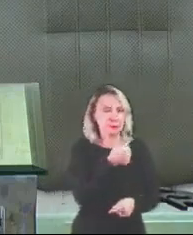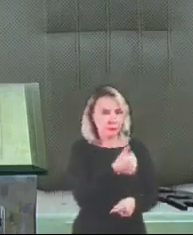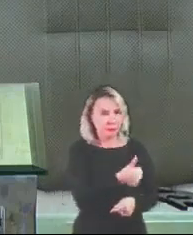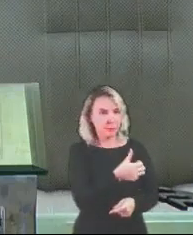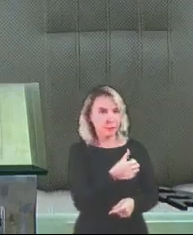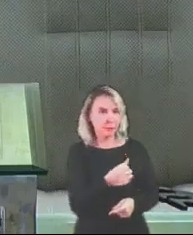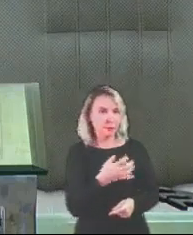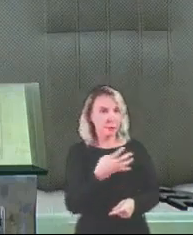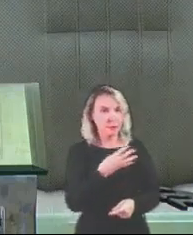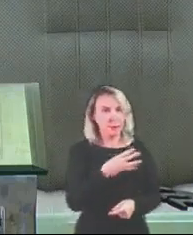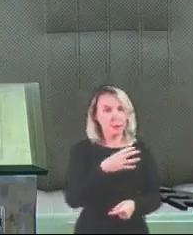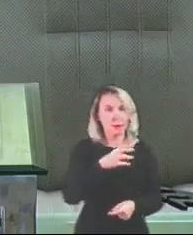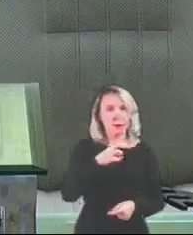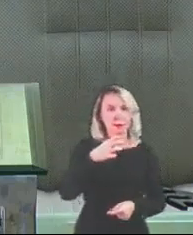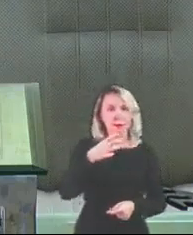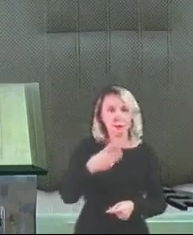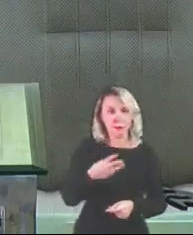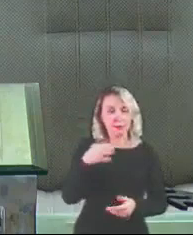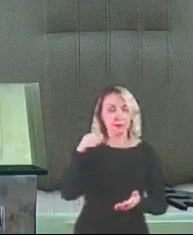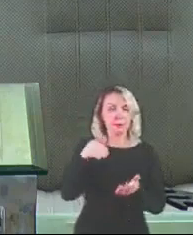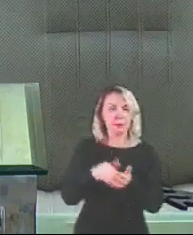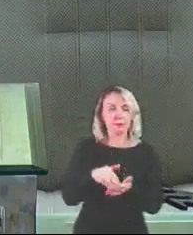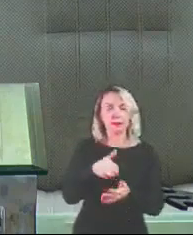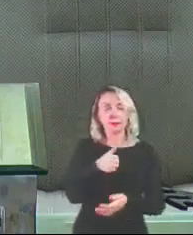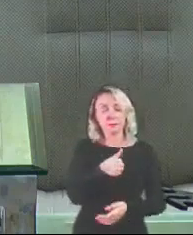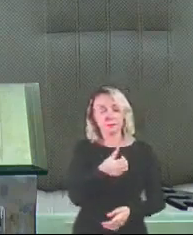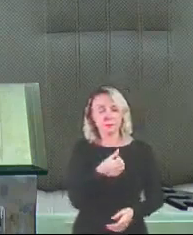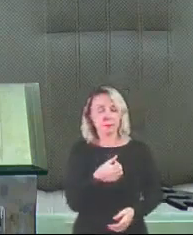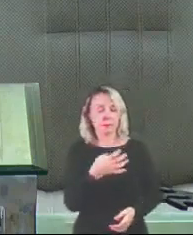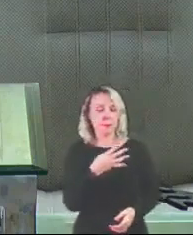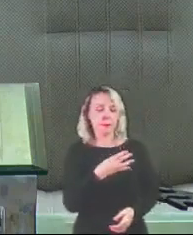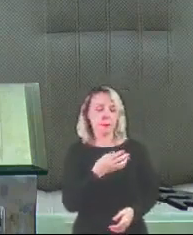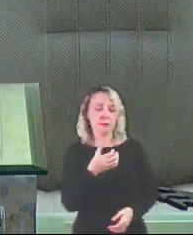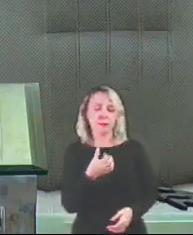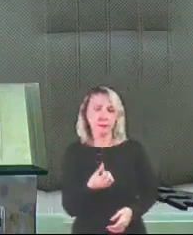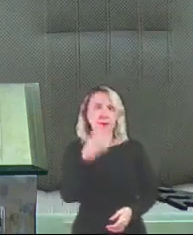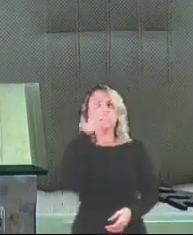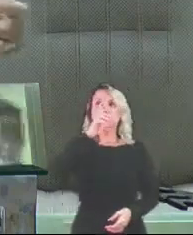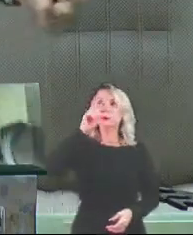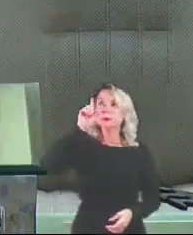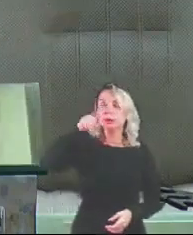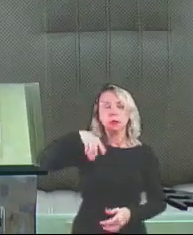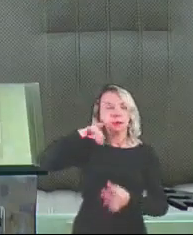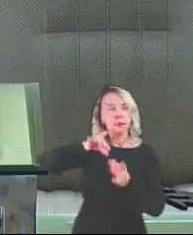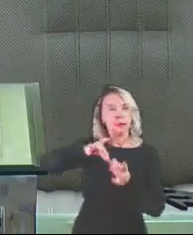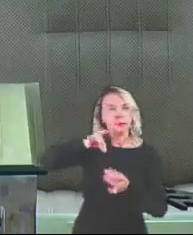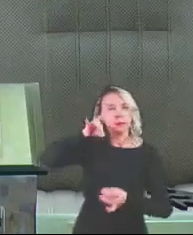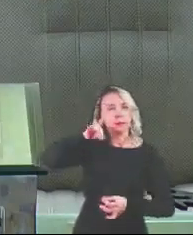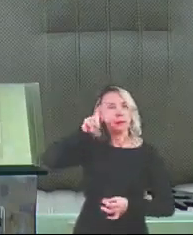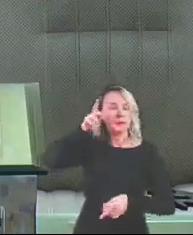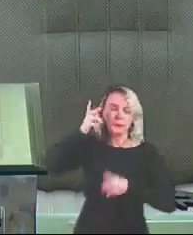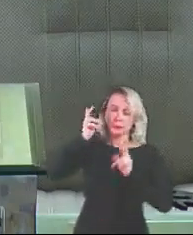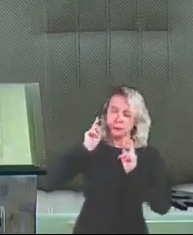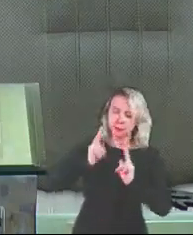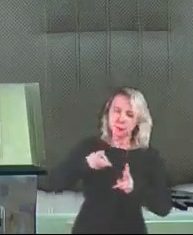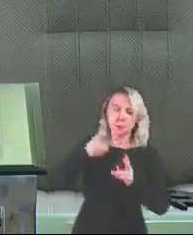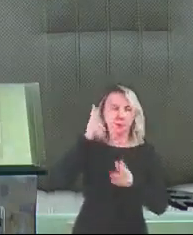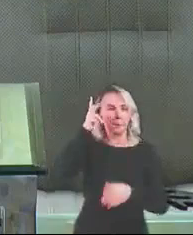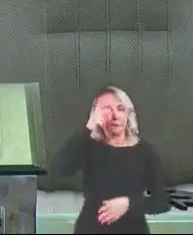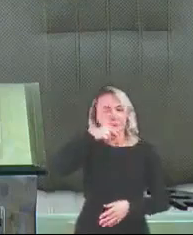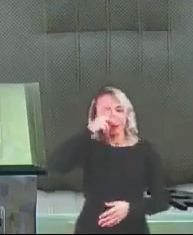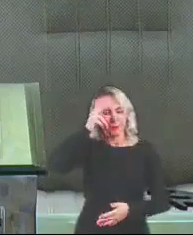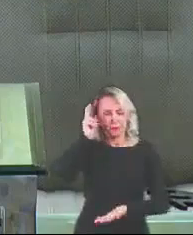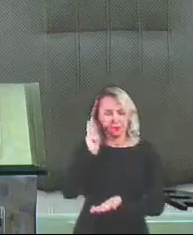1643 a 1646. Deus é Espírito, imutável em seu